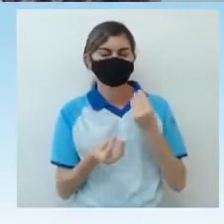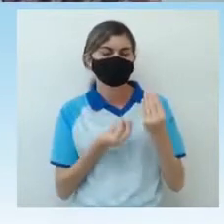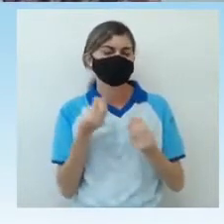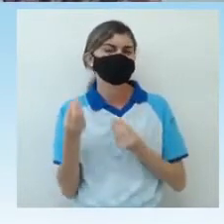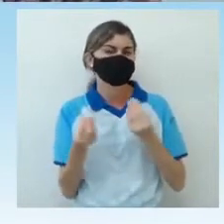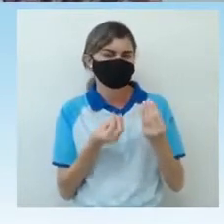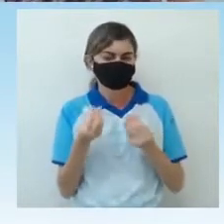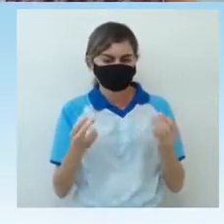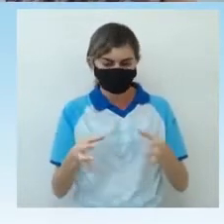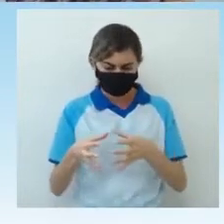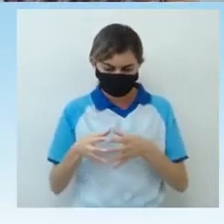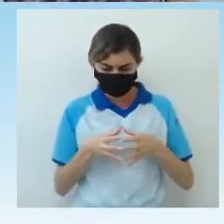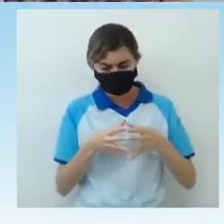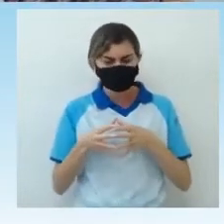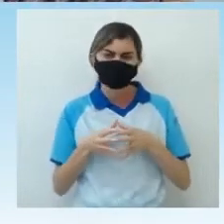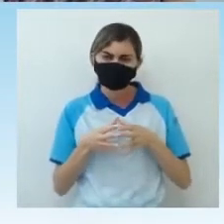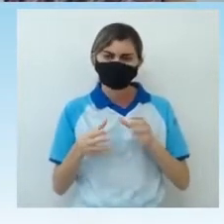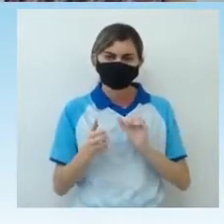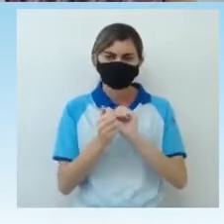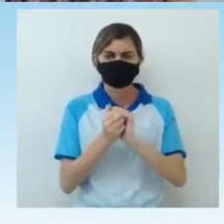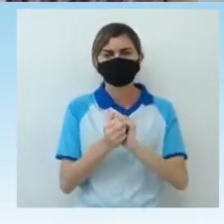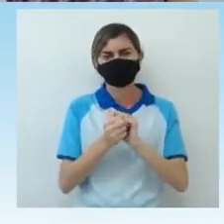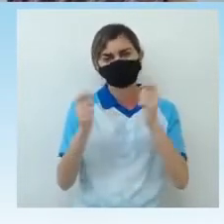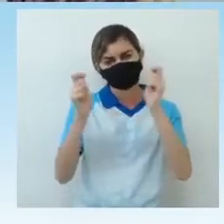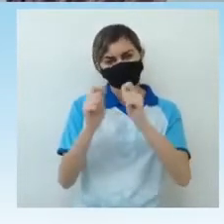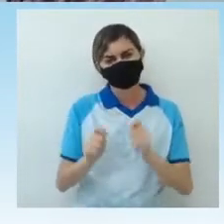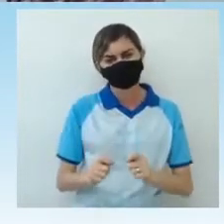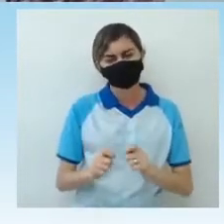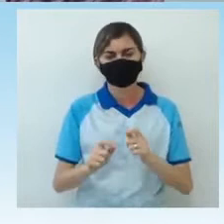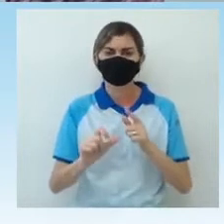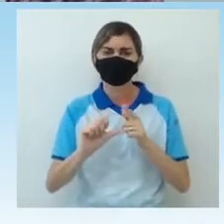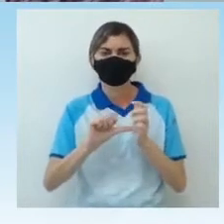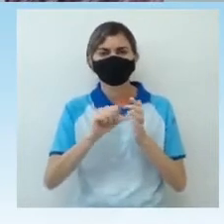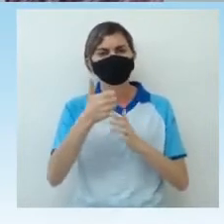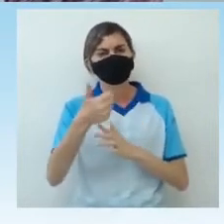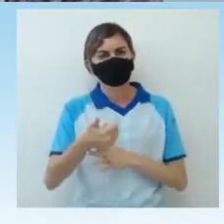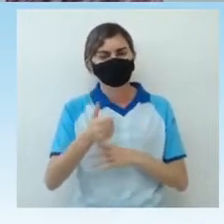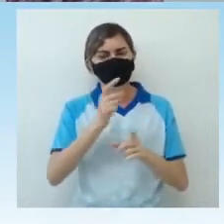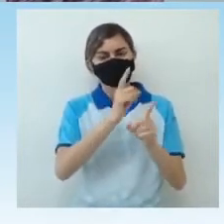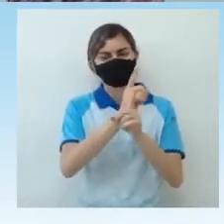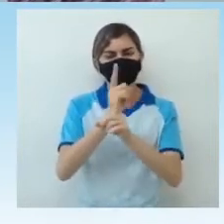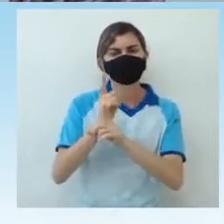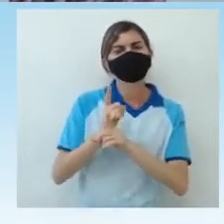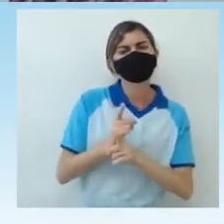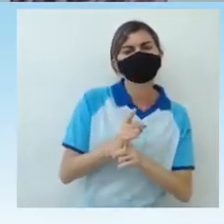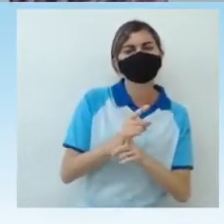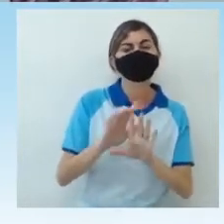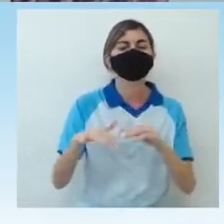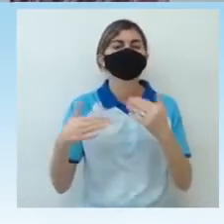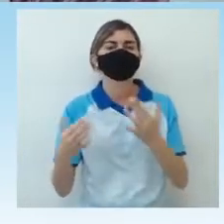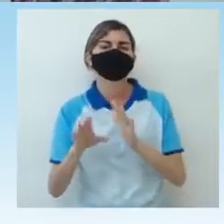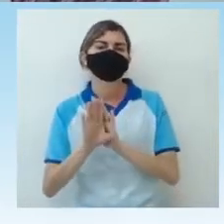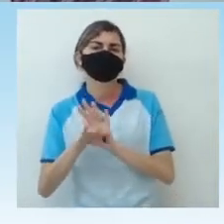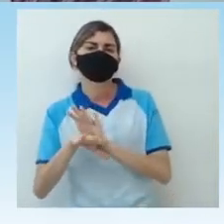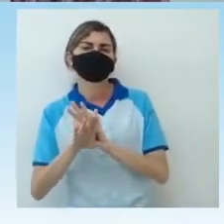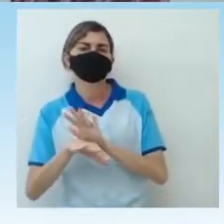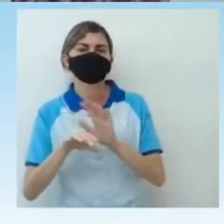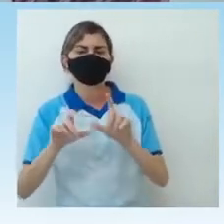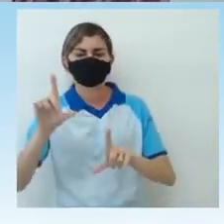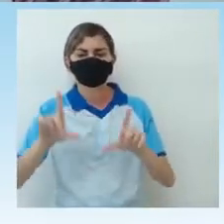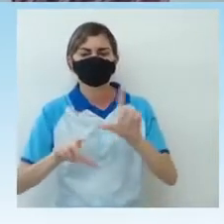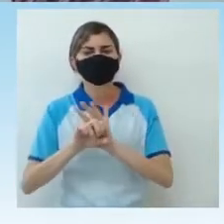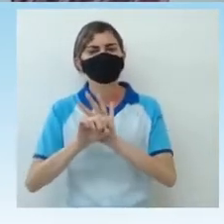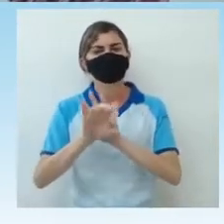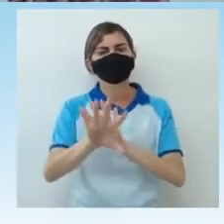que se junta tudo isso aí na arte. Então primeiro a gente vai identificar qual é o conceito de mídia. O que